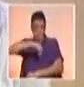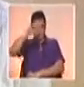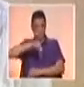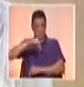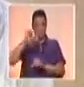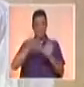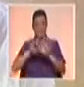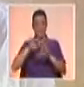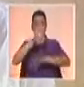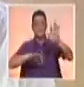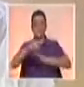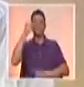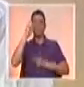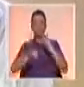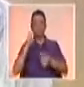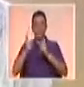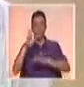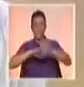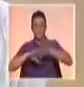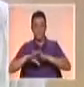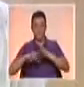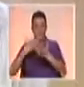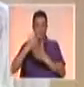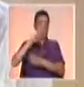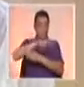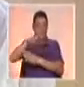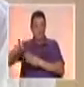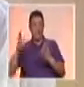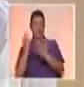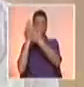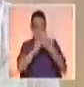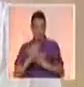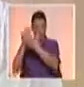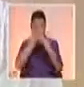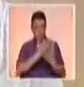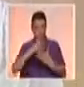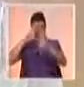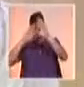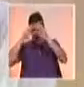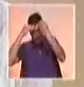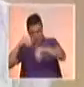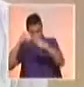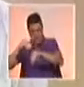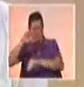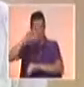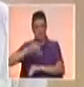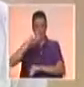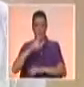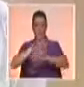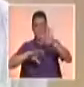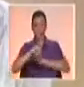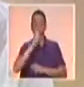sim, o que sim, é que faz com eles, concretamente, a Conceição? O que é que eu faço? Levo-os à visita de estudo, ensino-os como é que se faz, como é que se fazem